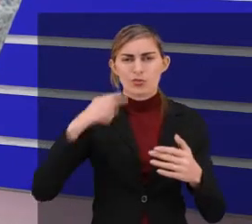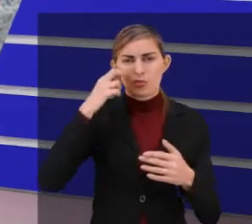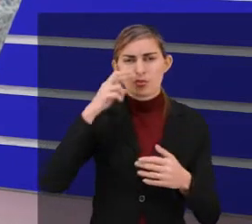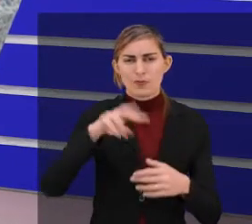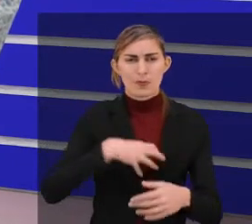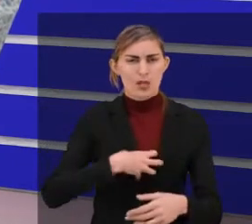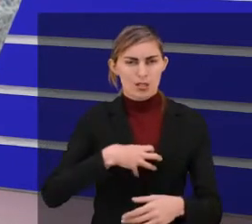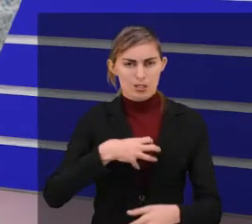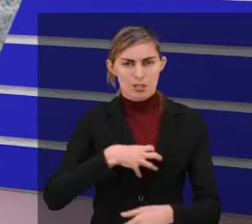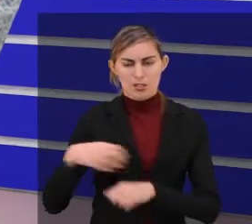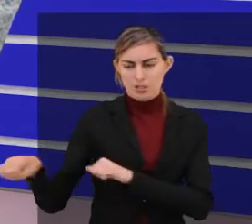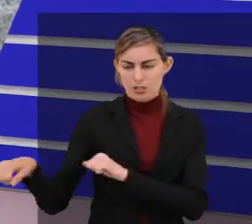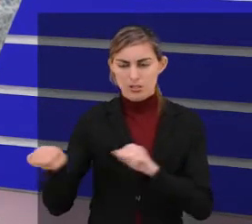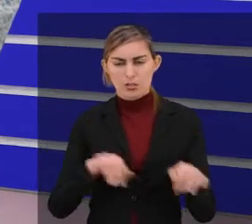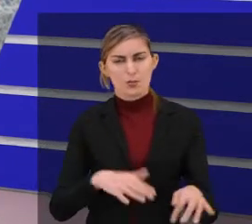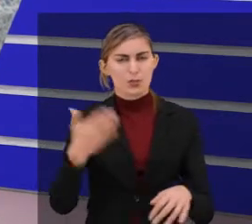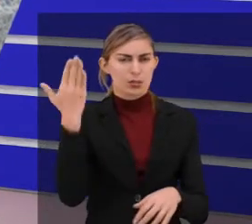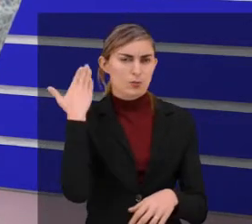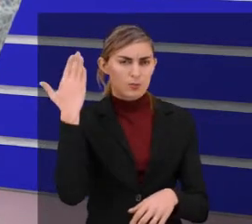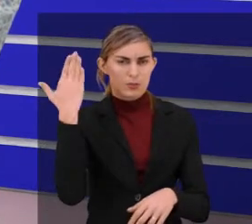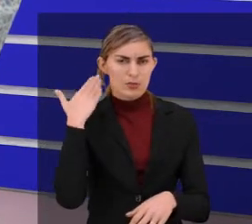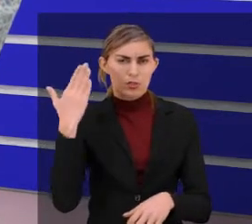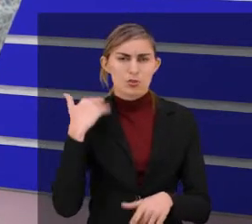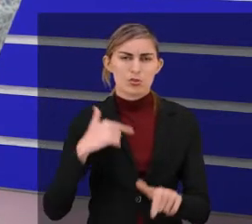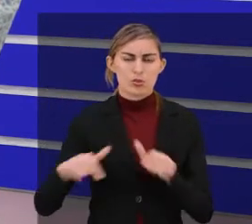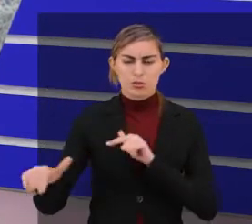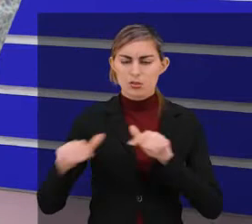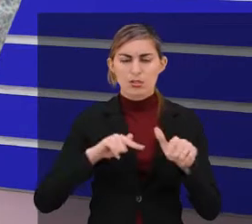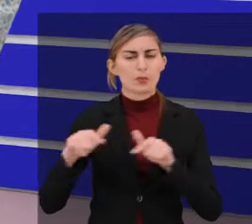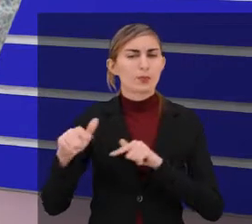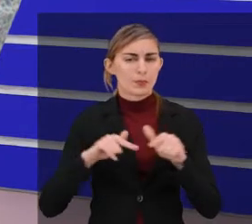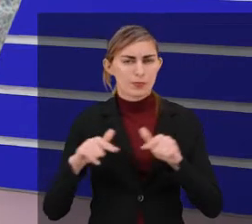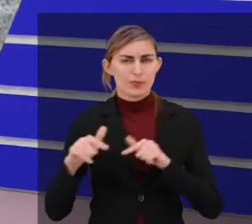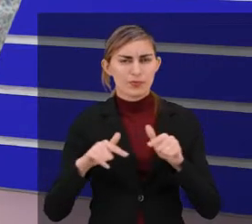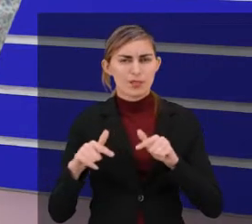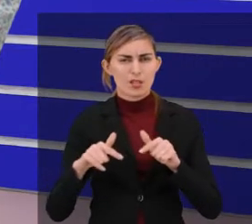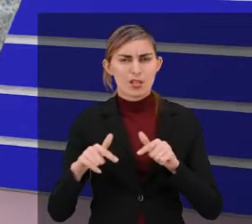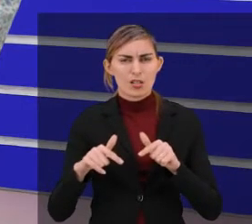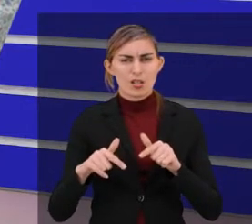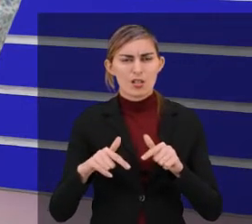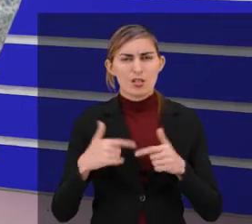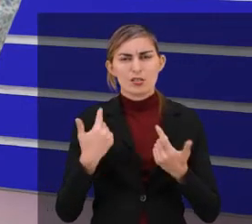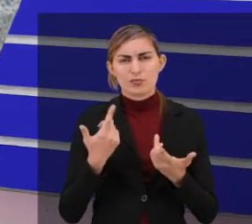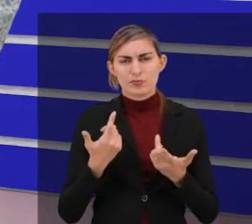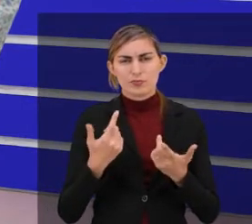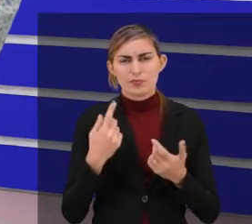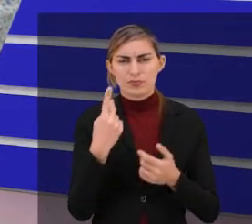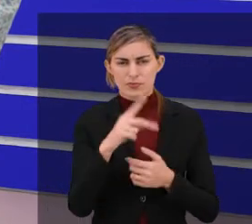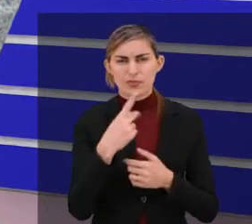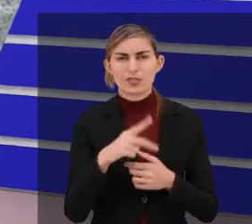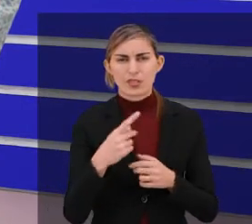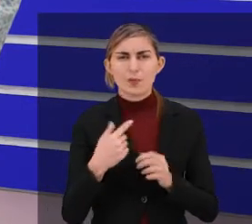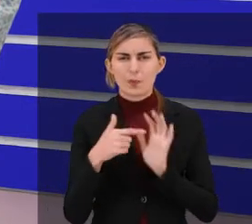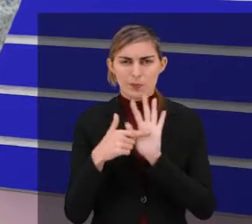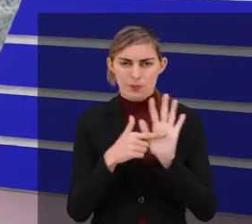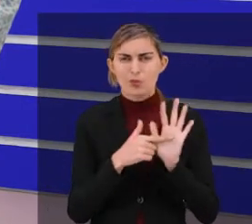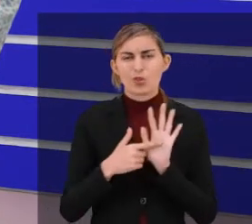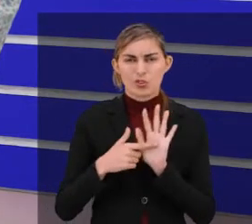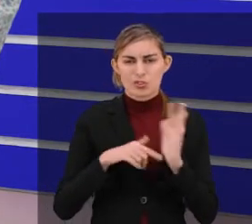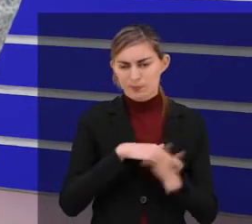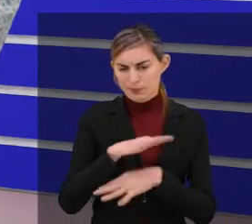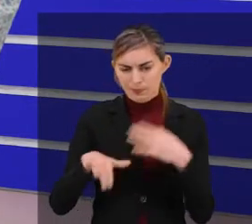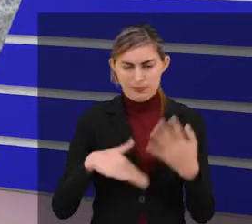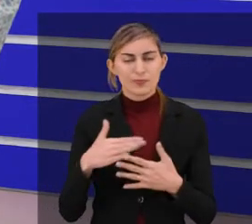vimos na Bahia, semana passada, que os trabalhadores rechaçaram essa